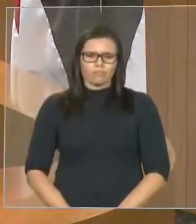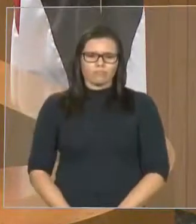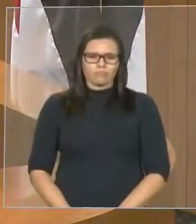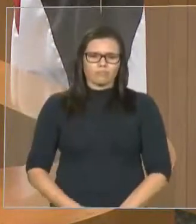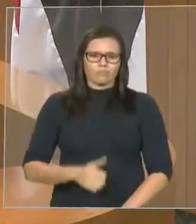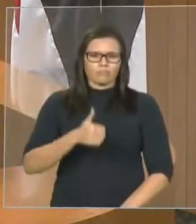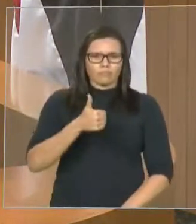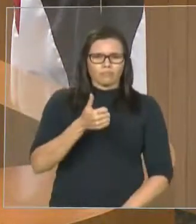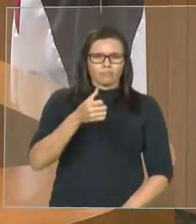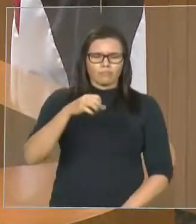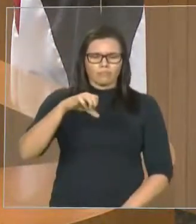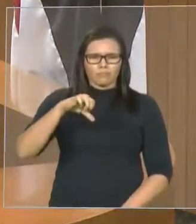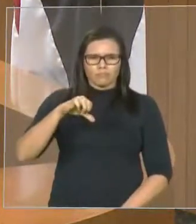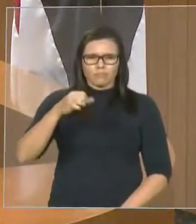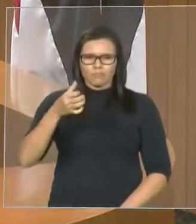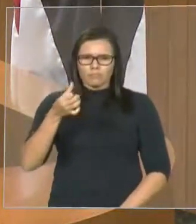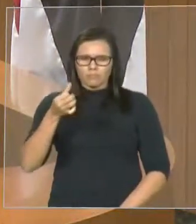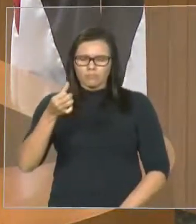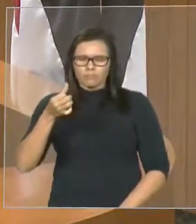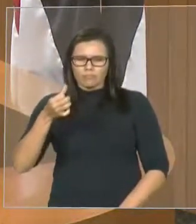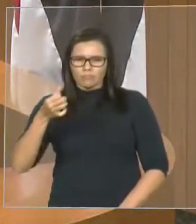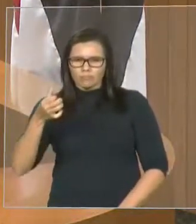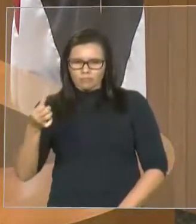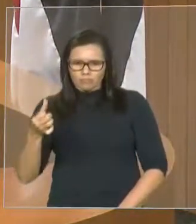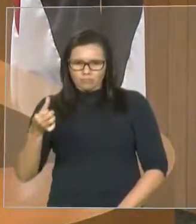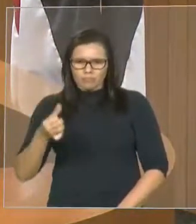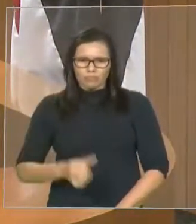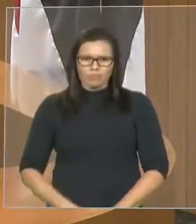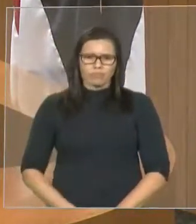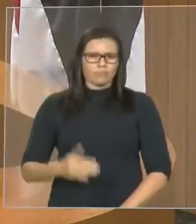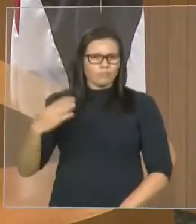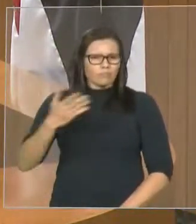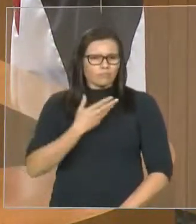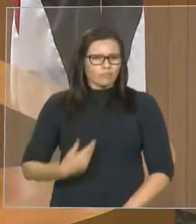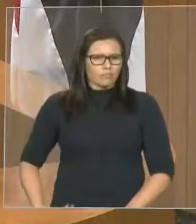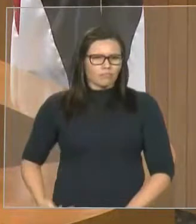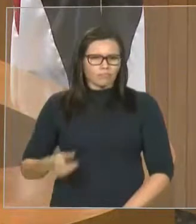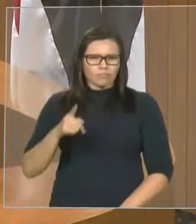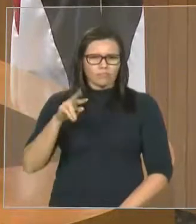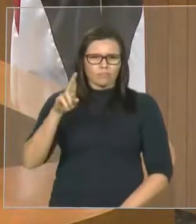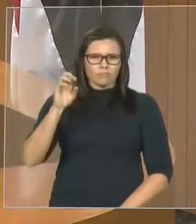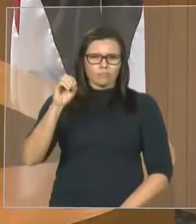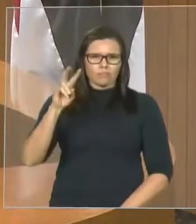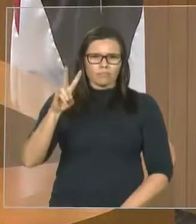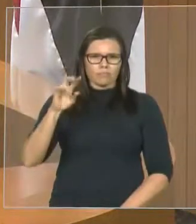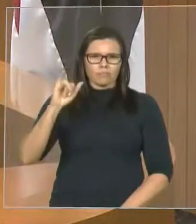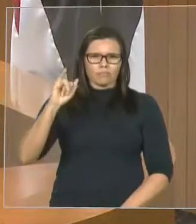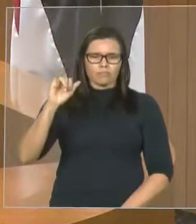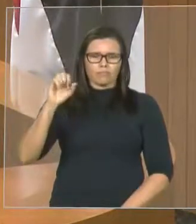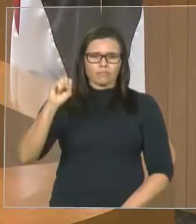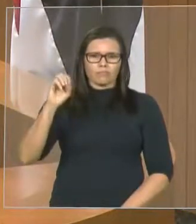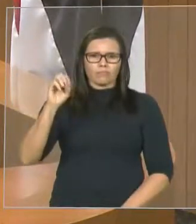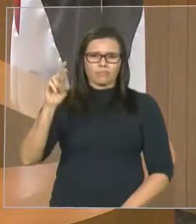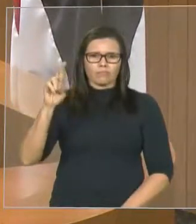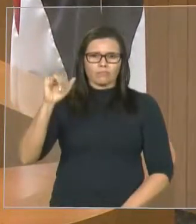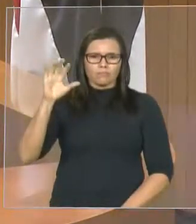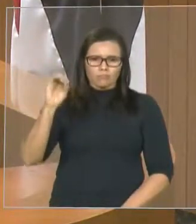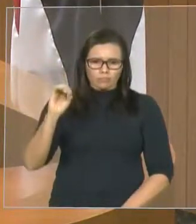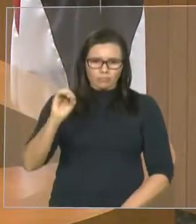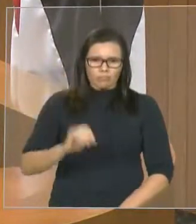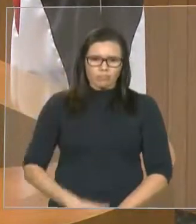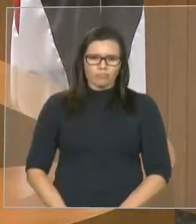966-A do governo provisório, que precede a primeira Constituição da República, né? Nesse